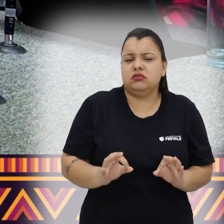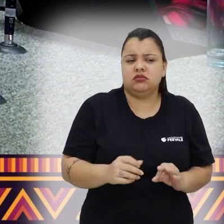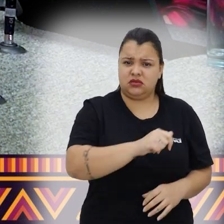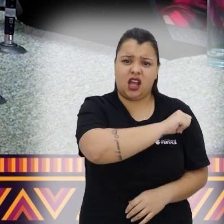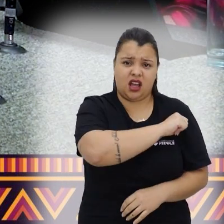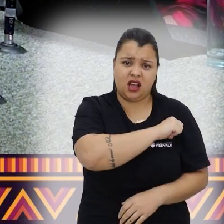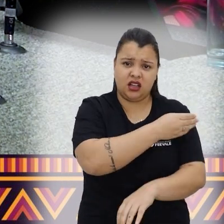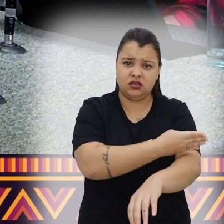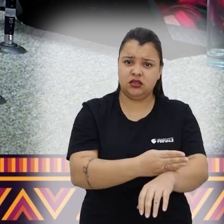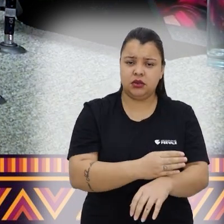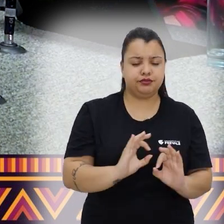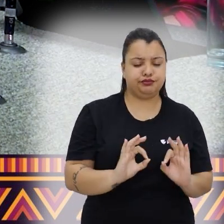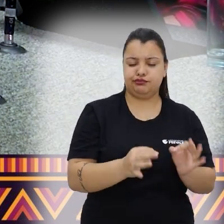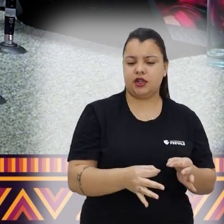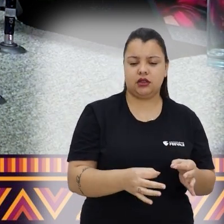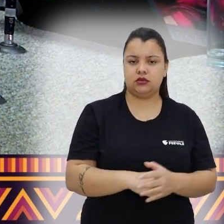Né?